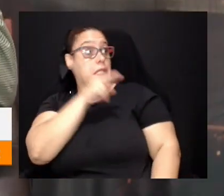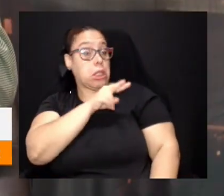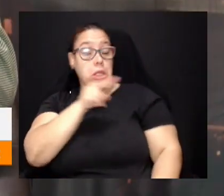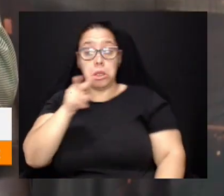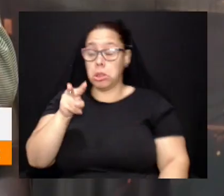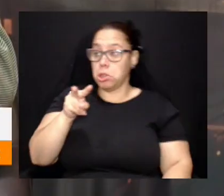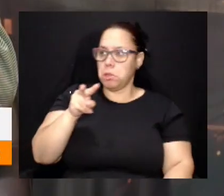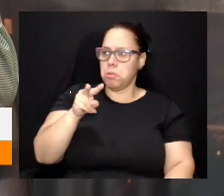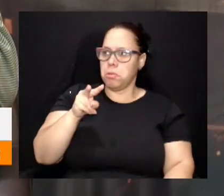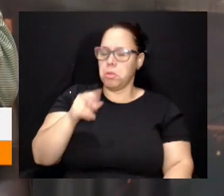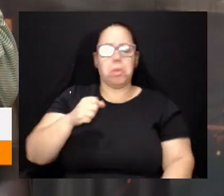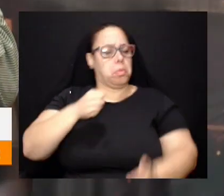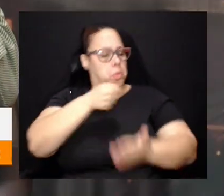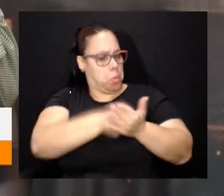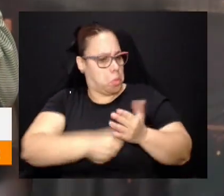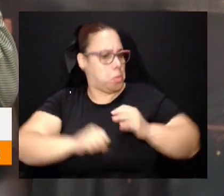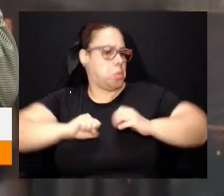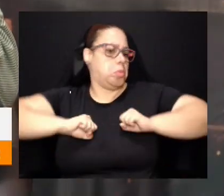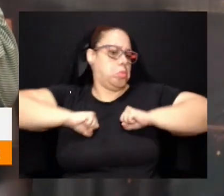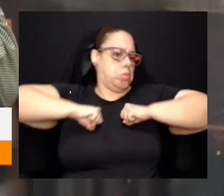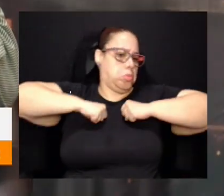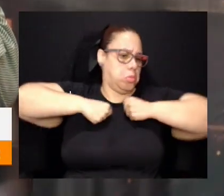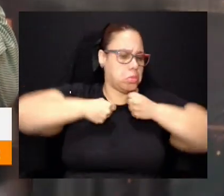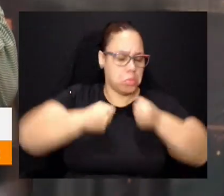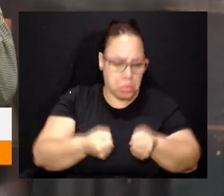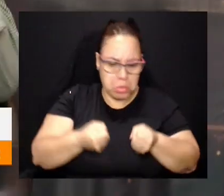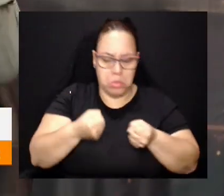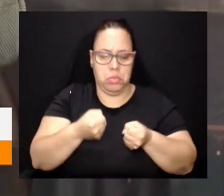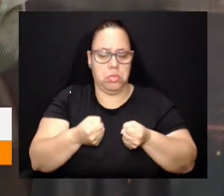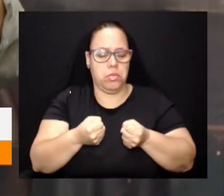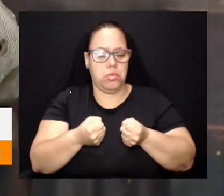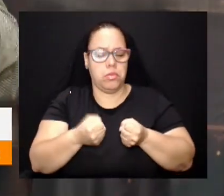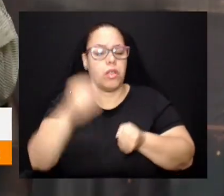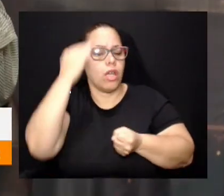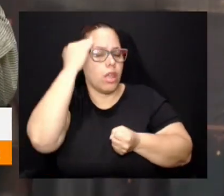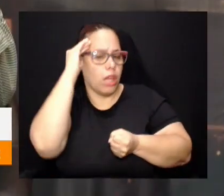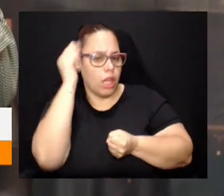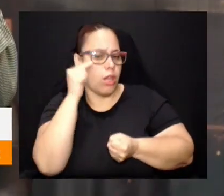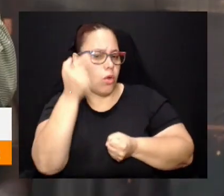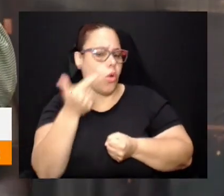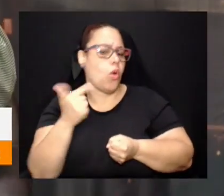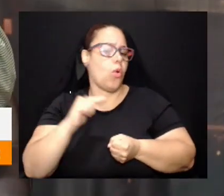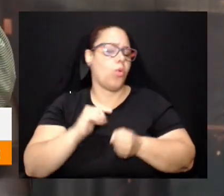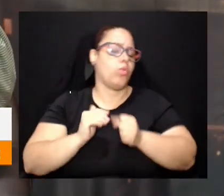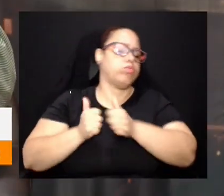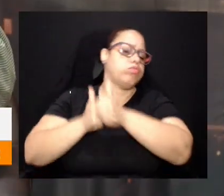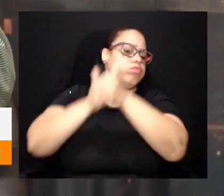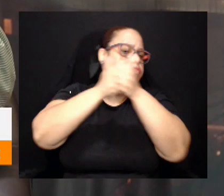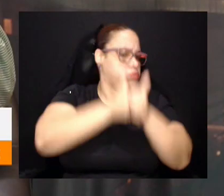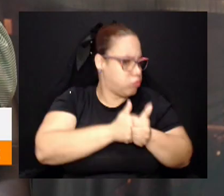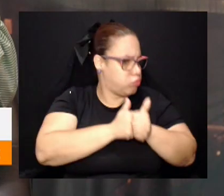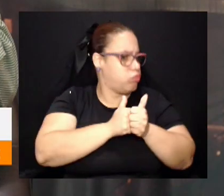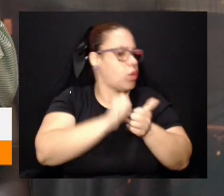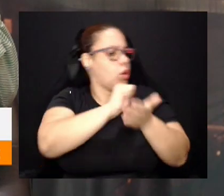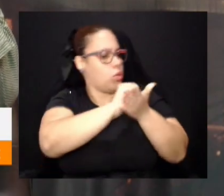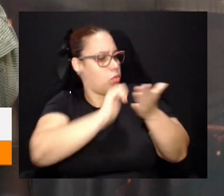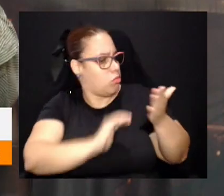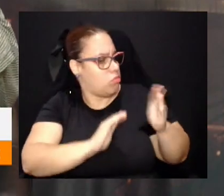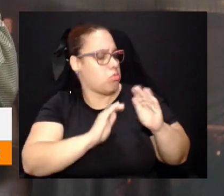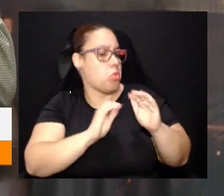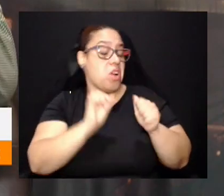da pessoa em entender o outro, em acompanhar as atividades do outro, né,